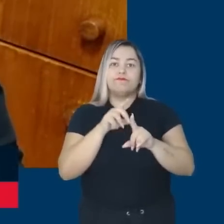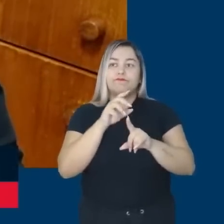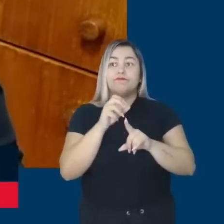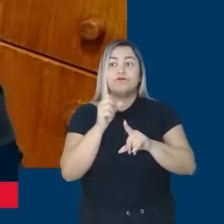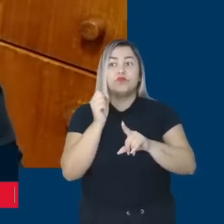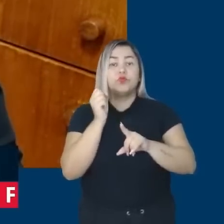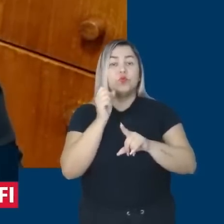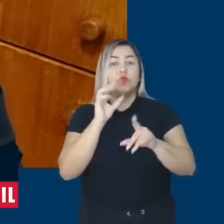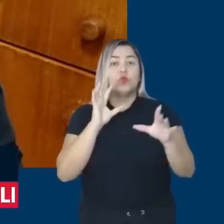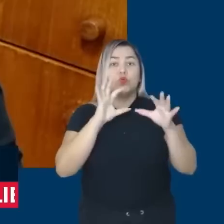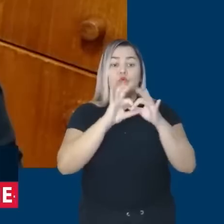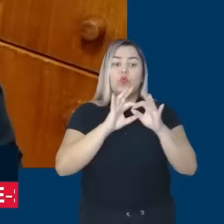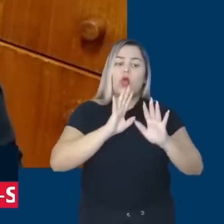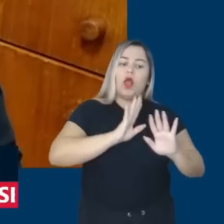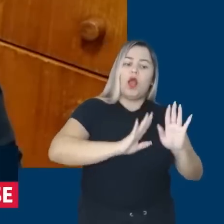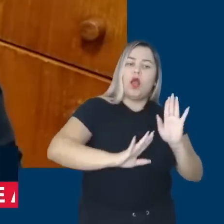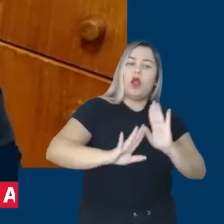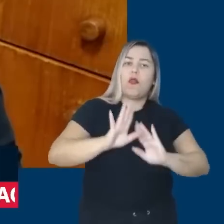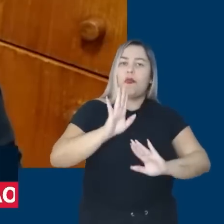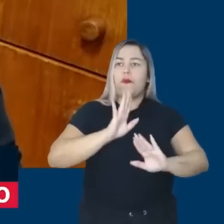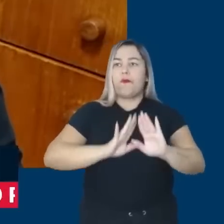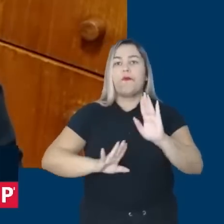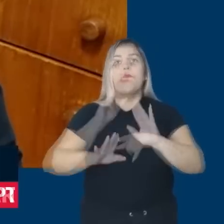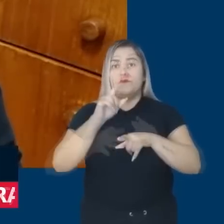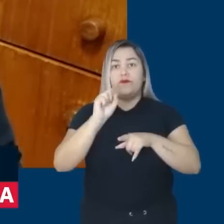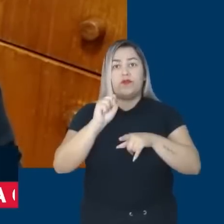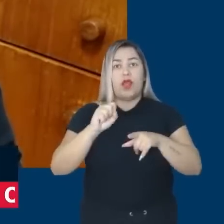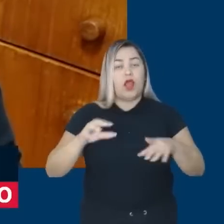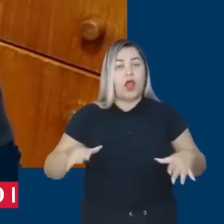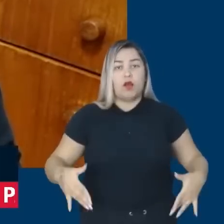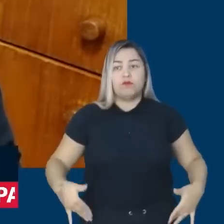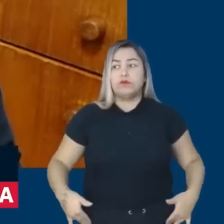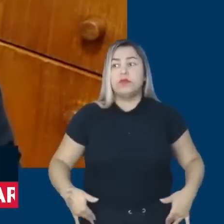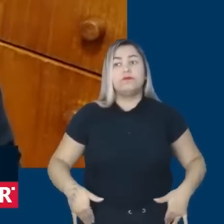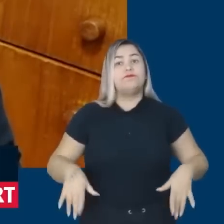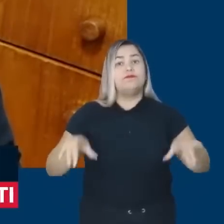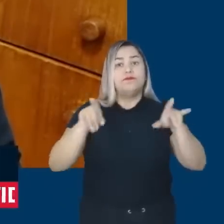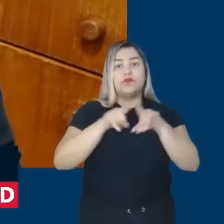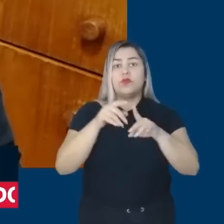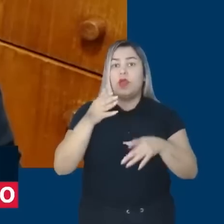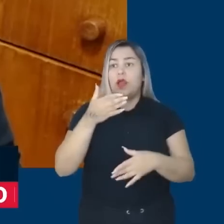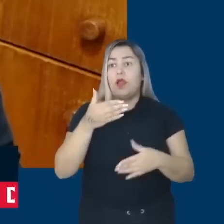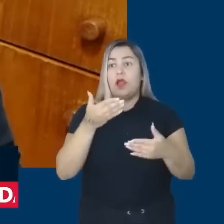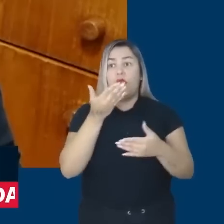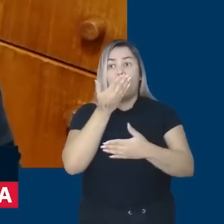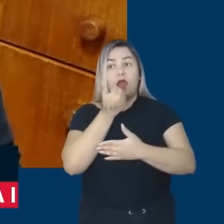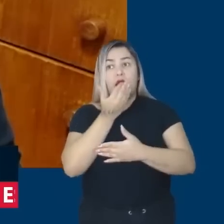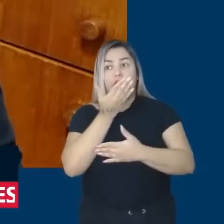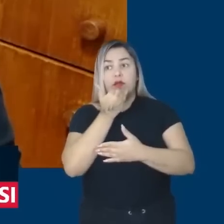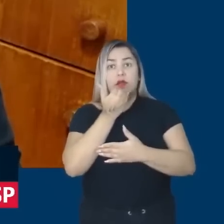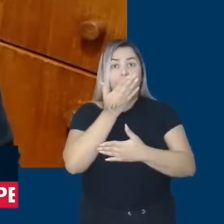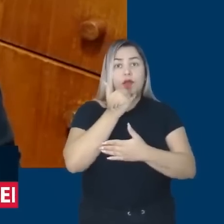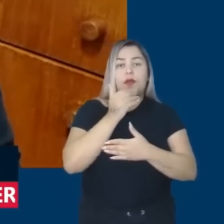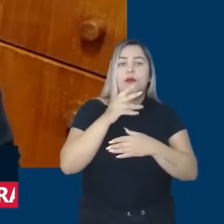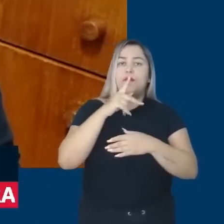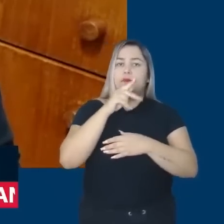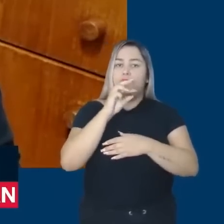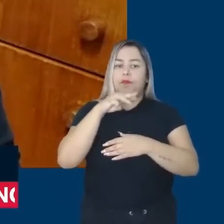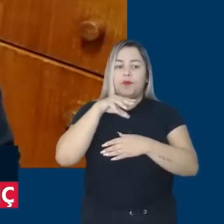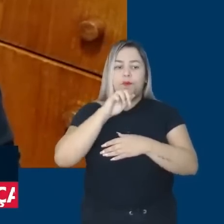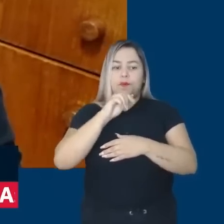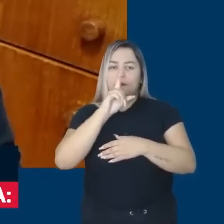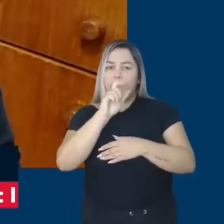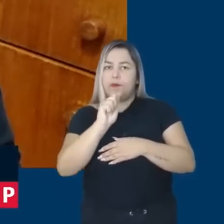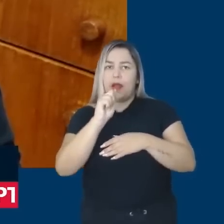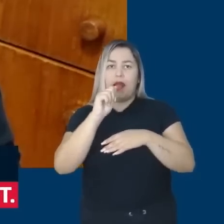são ligados ao cuidado, fraldas geriátricas, as questões de amamentação, uma pomada para assadura, tudo que tem